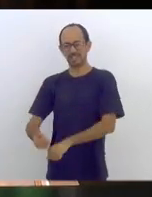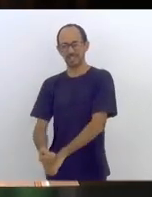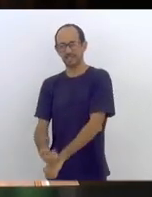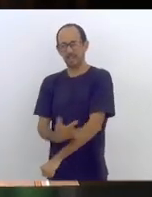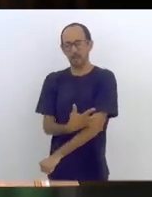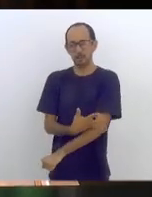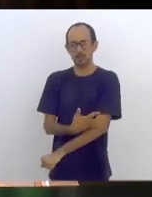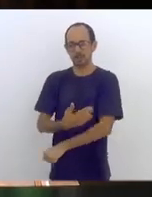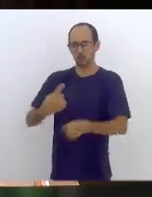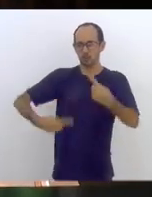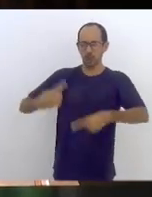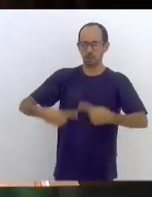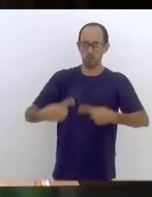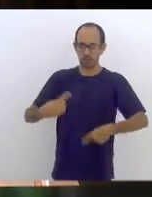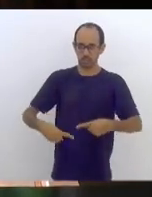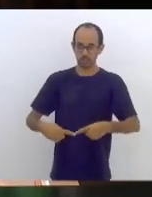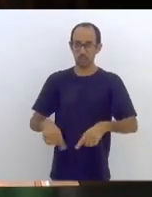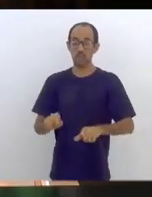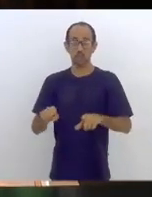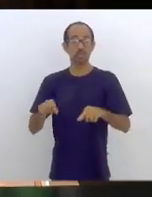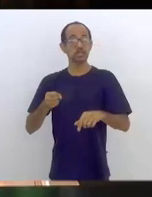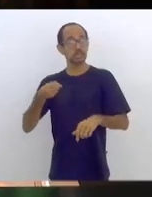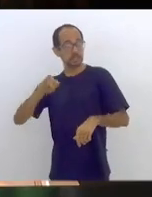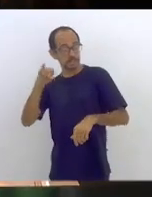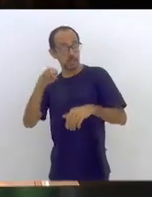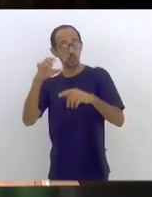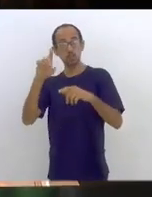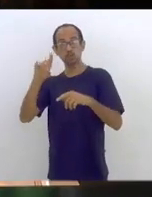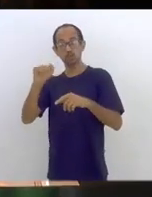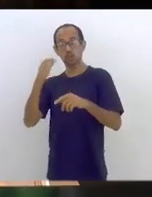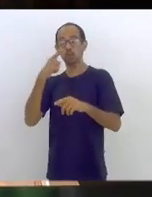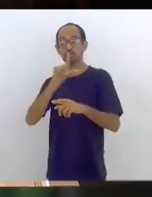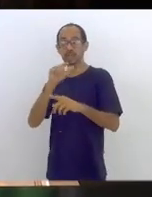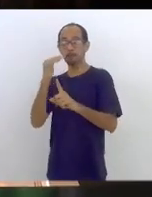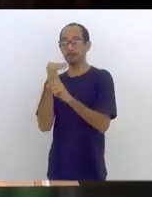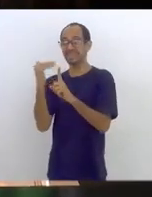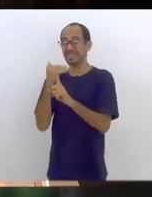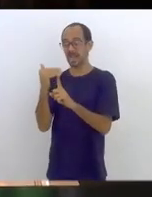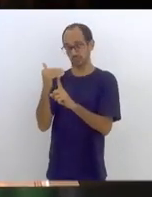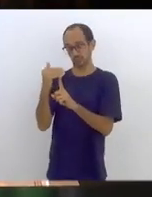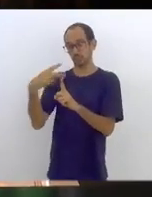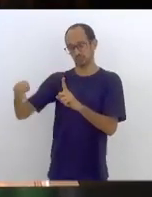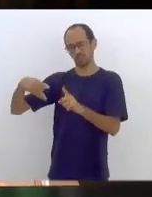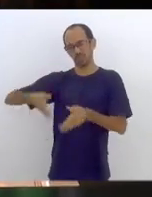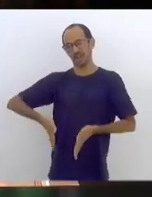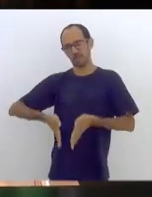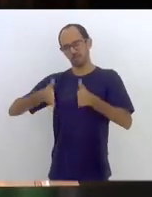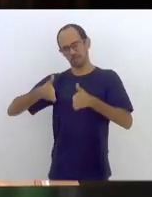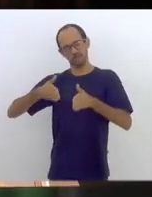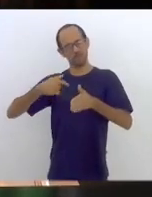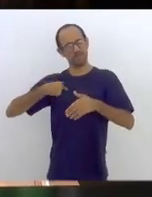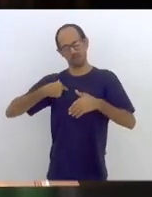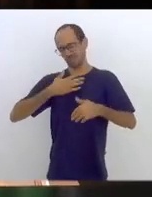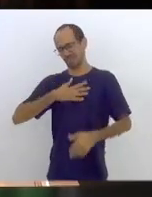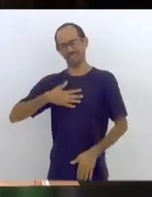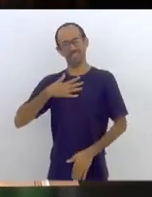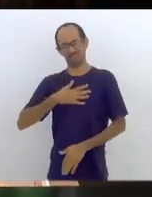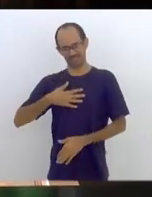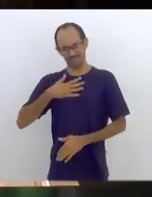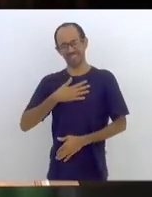na política. E se um dia eu chegar à metade do que essa mulher é, já vou estar muito satisfeita.